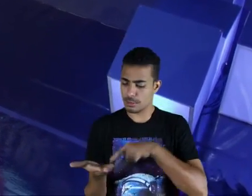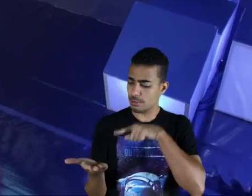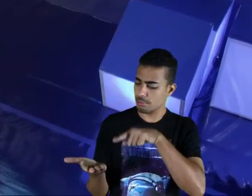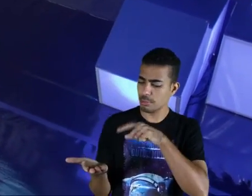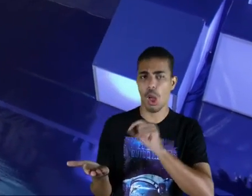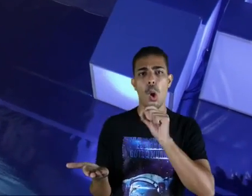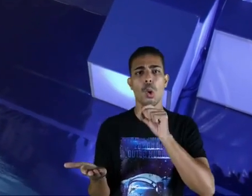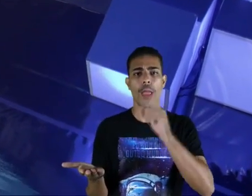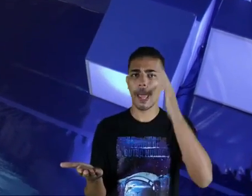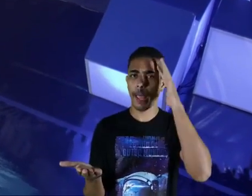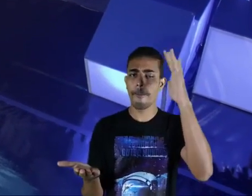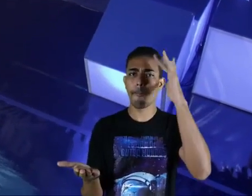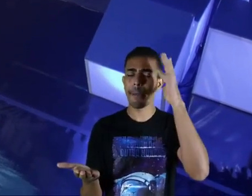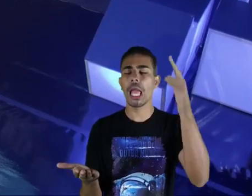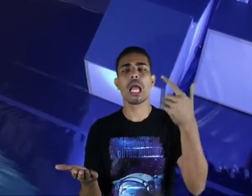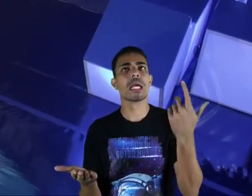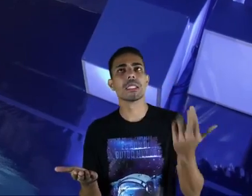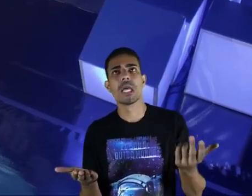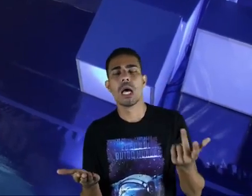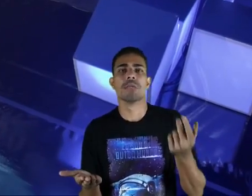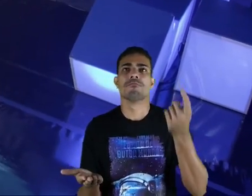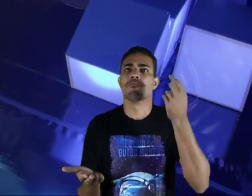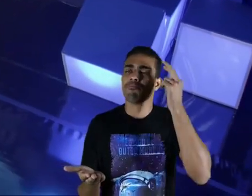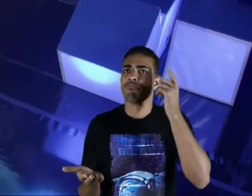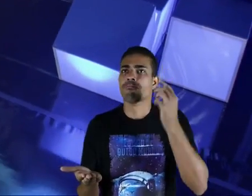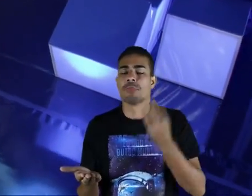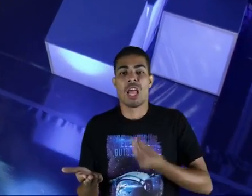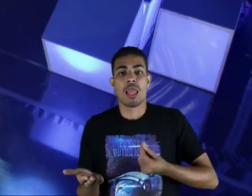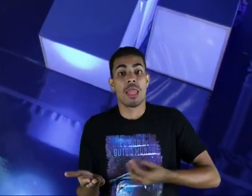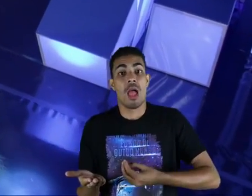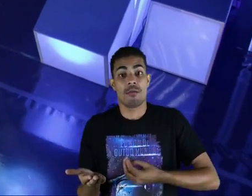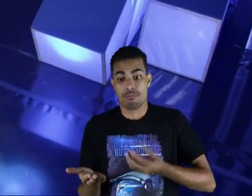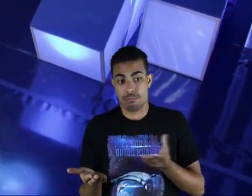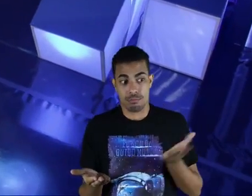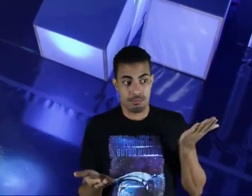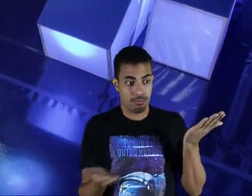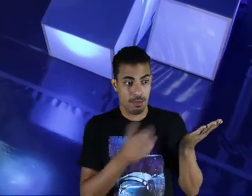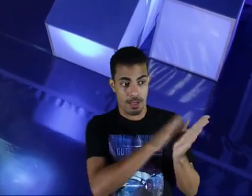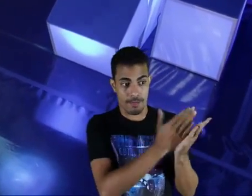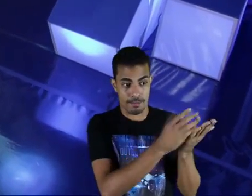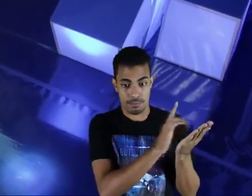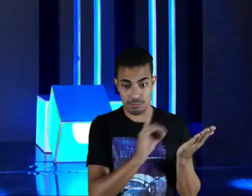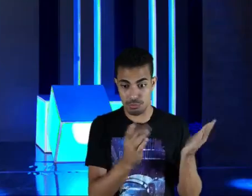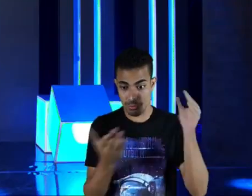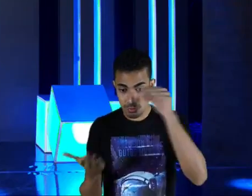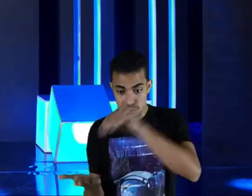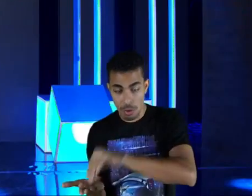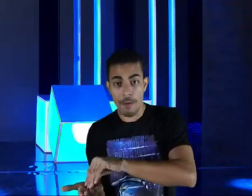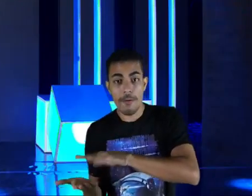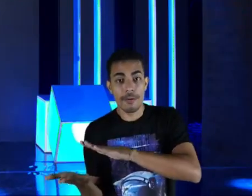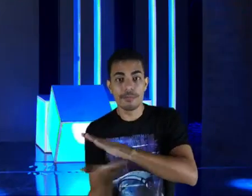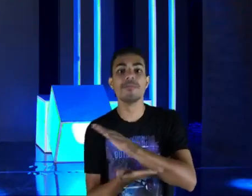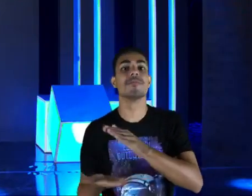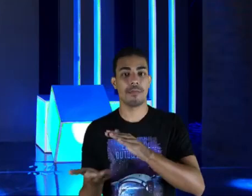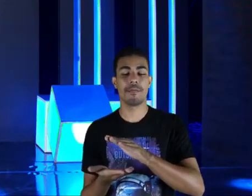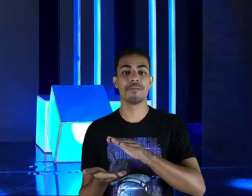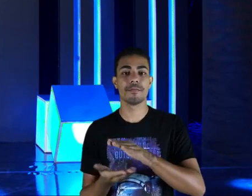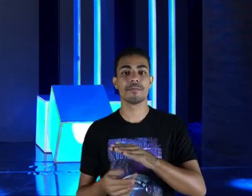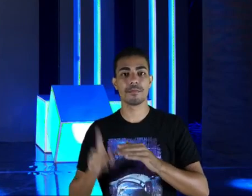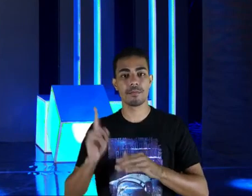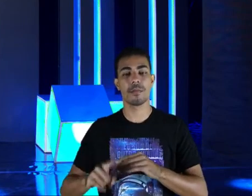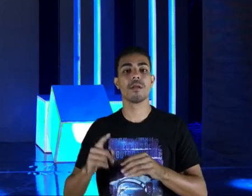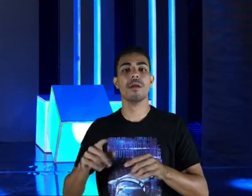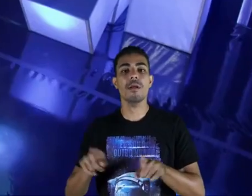gente dialoga, tudo que a gente projeta em cima da palavra de Deus. Quando a gente fala de Bíblia, de hermenêutica,